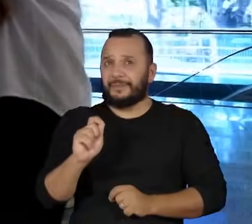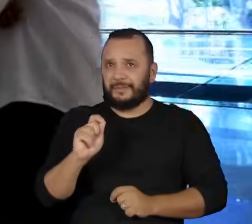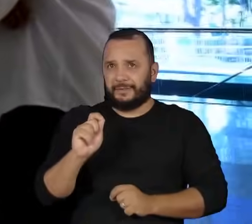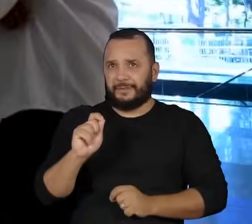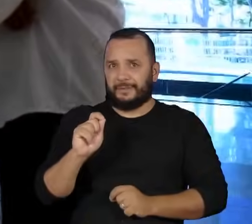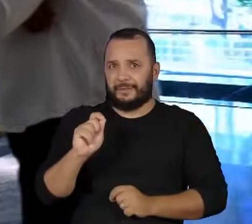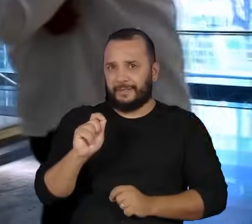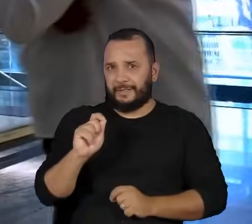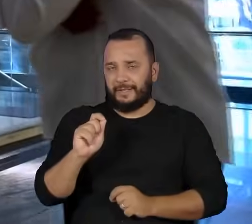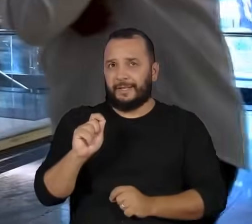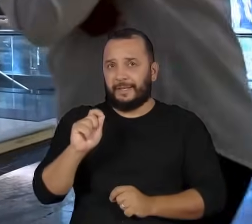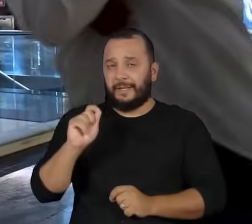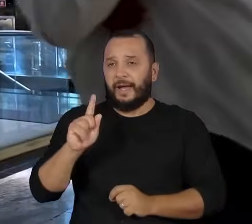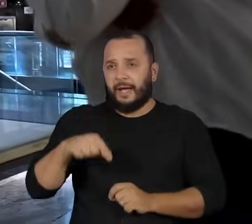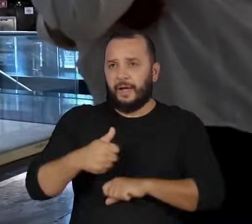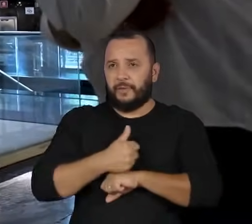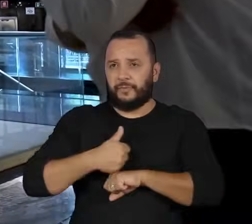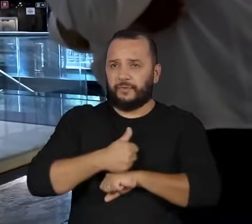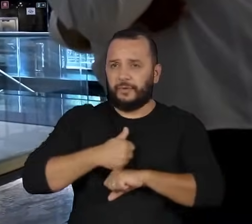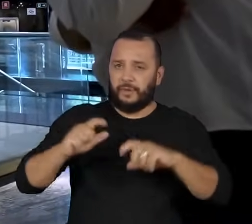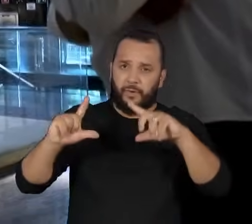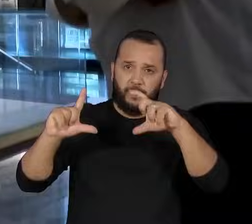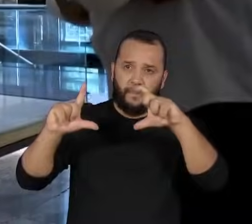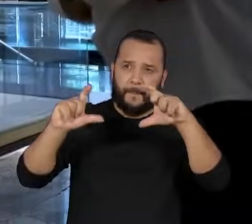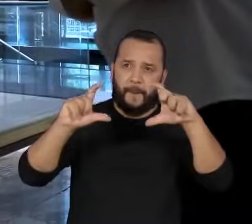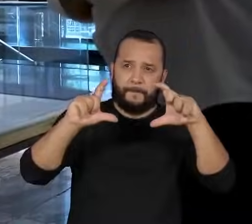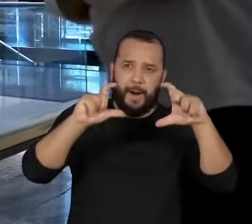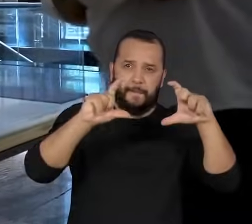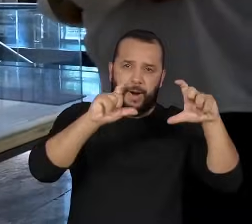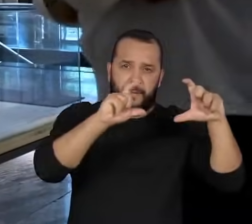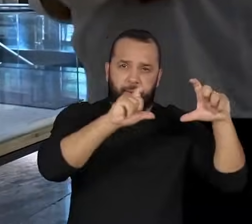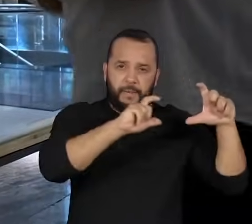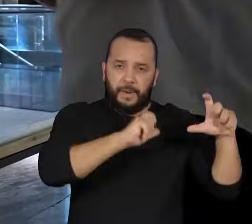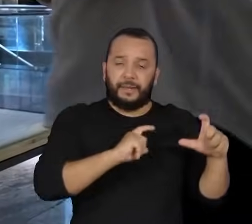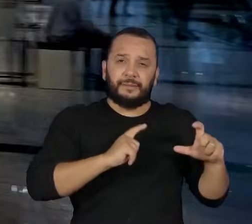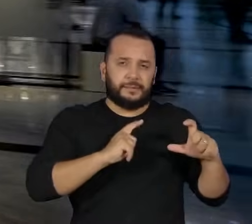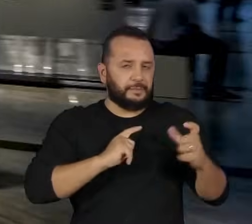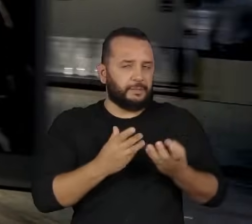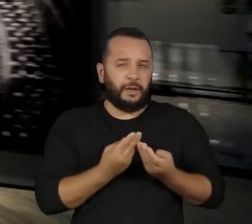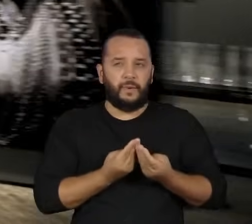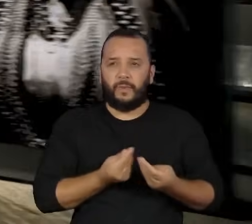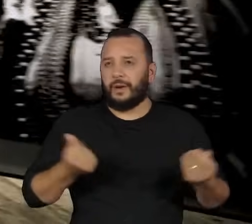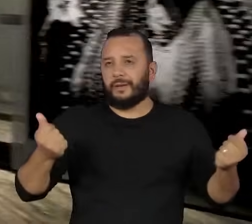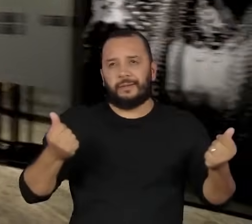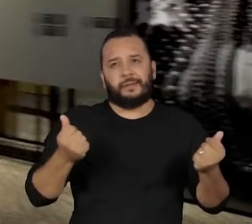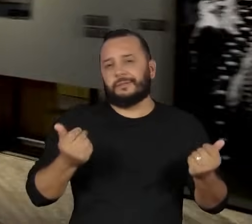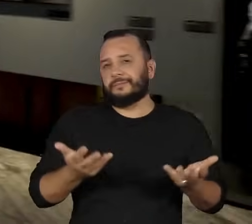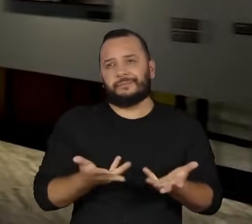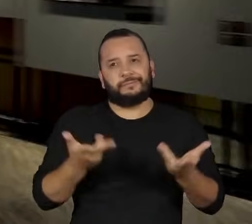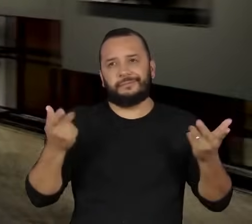de um fotógrafo que tem uma qualidade extraordinária,